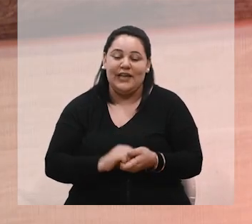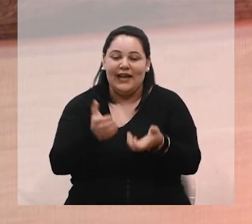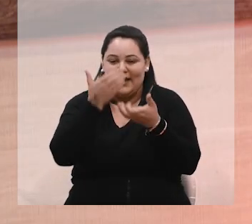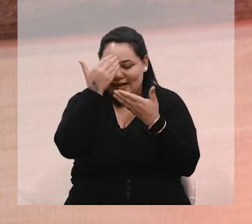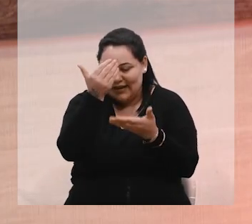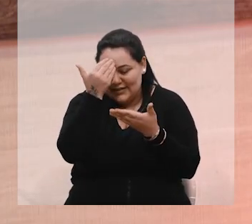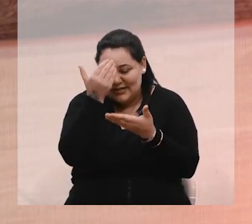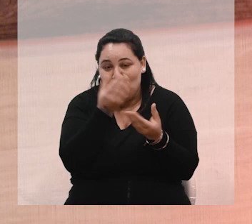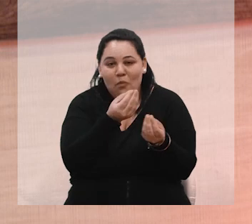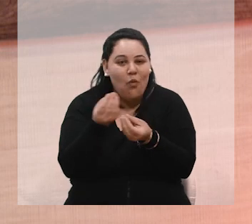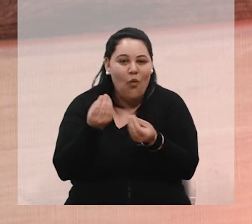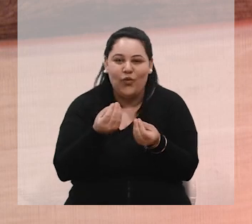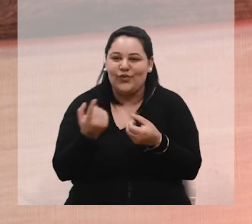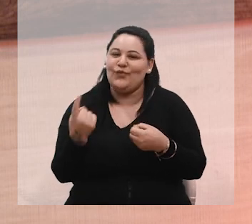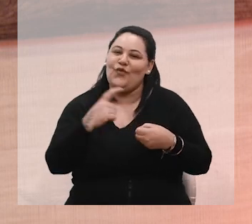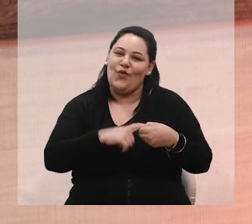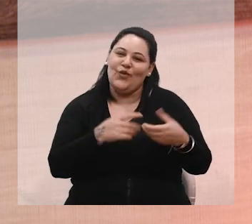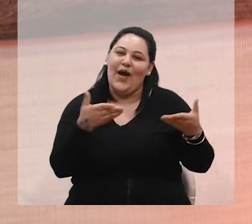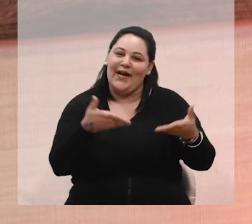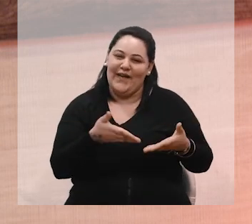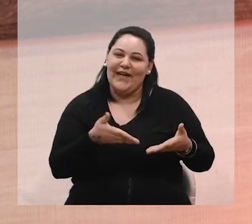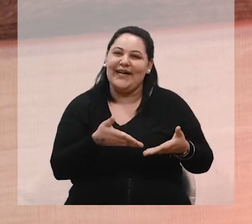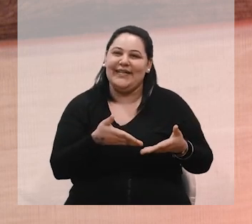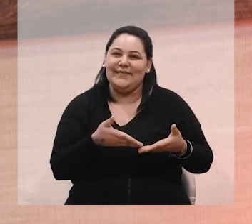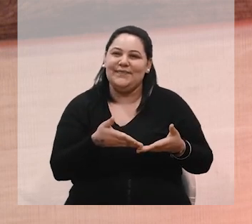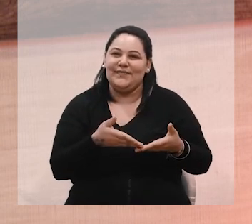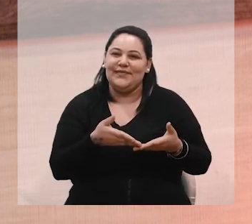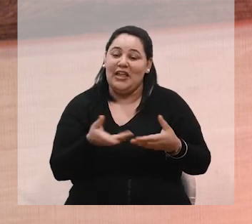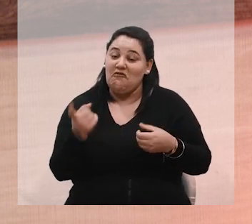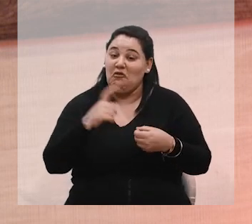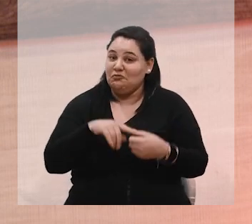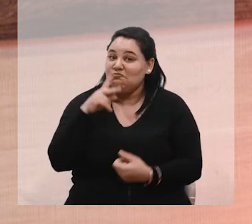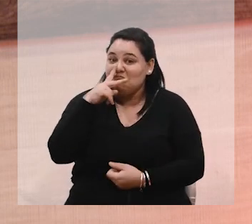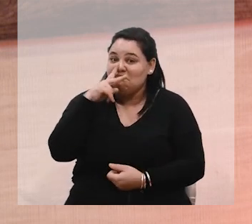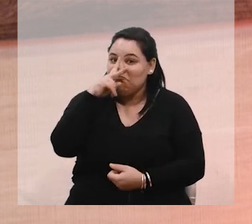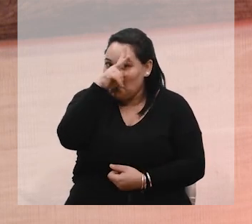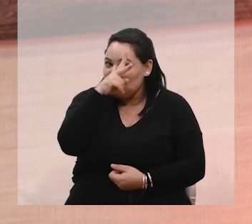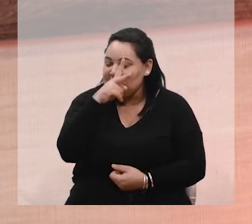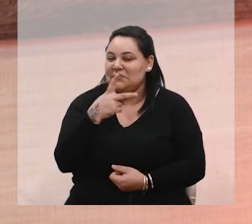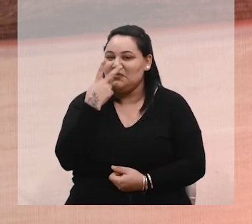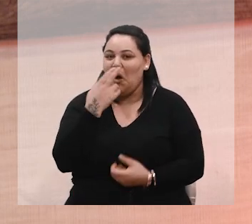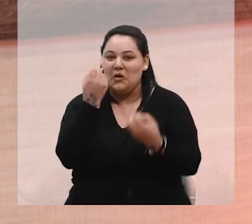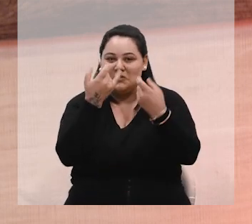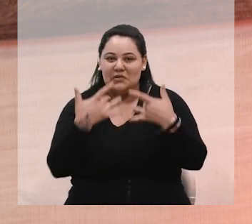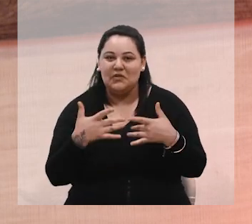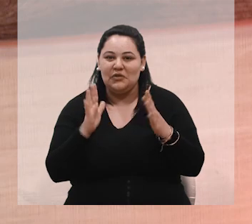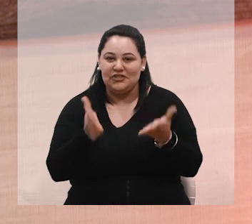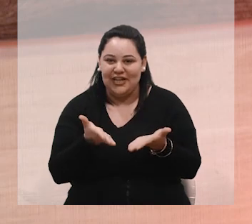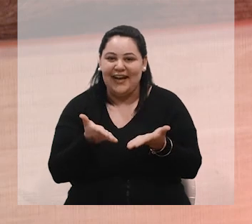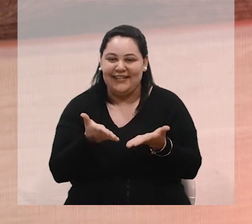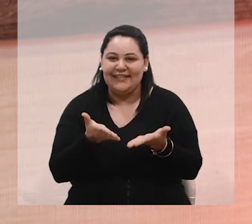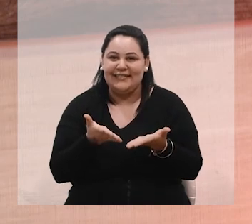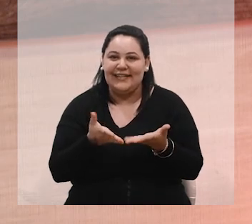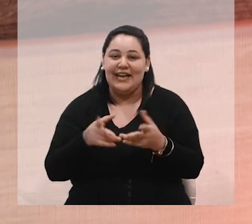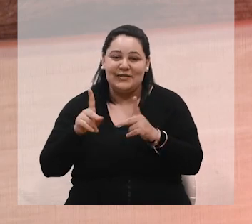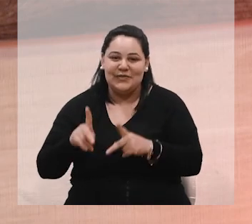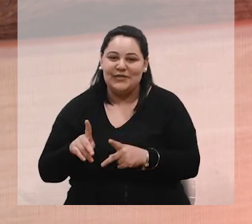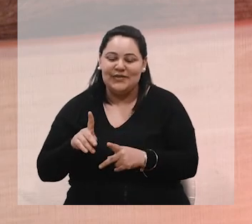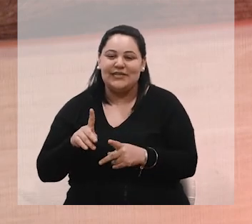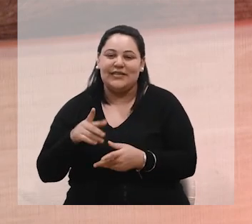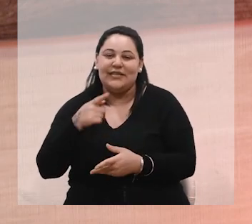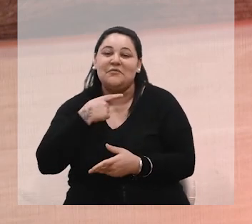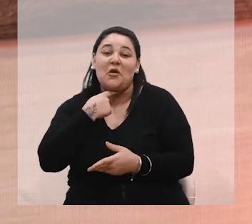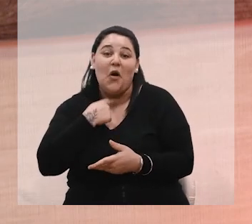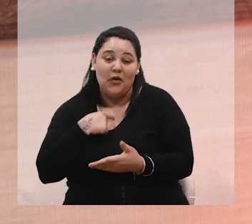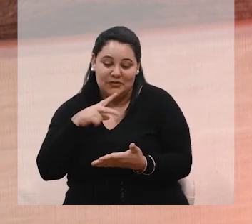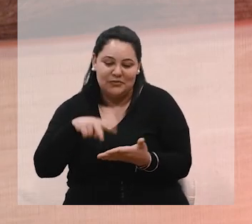agradecer imensamente pelo teu retorno e um retorno com força aqui, como disseram já as tuas leitoras nesses primeiros